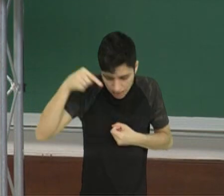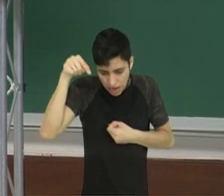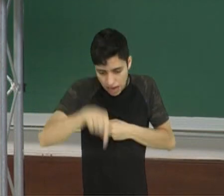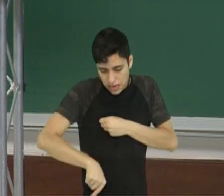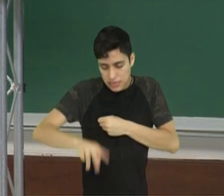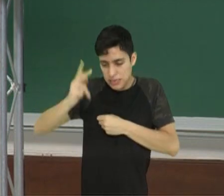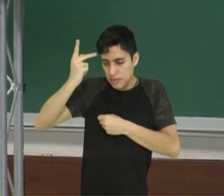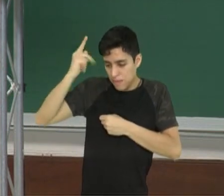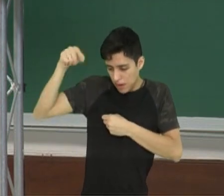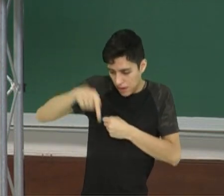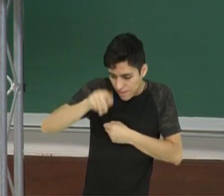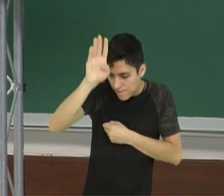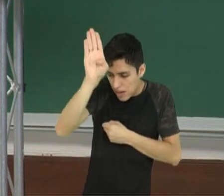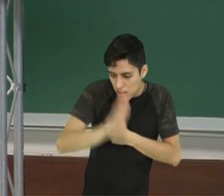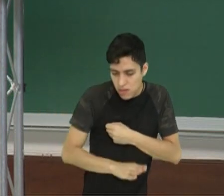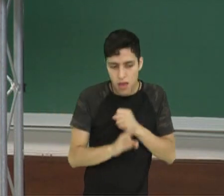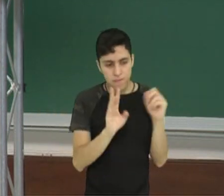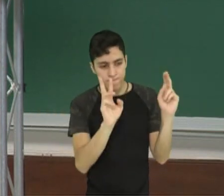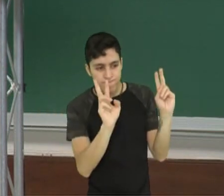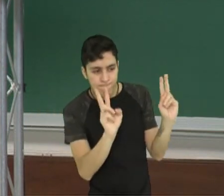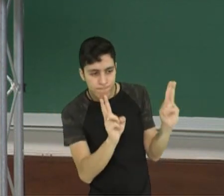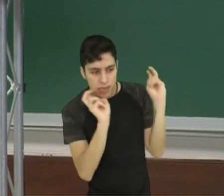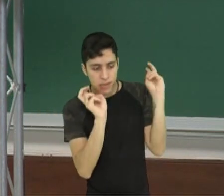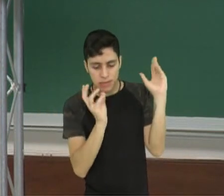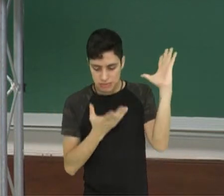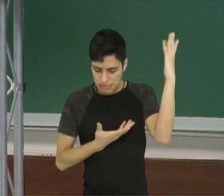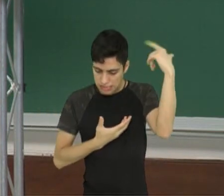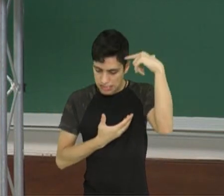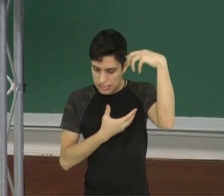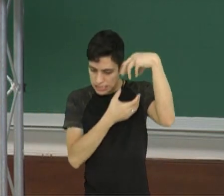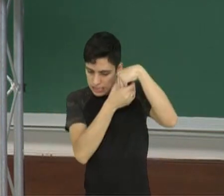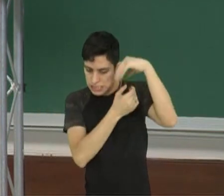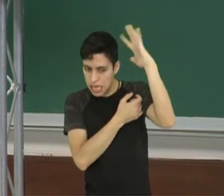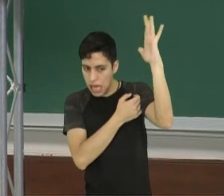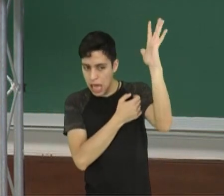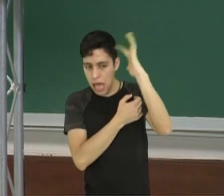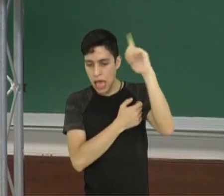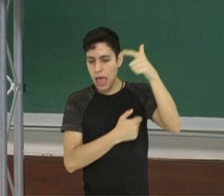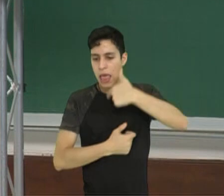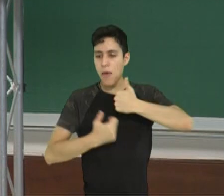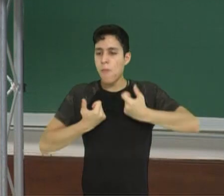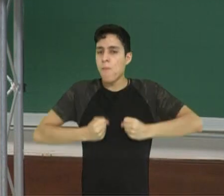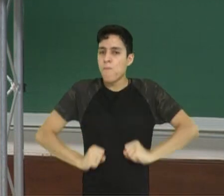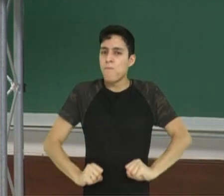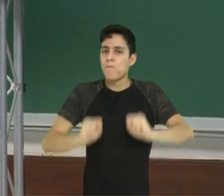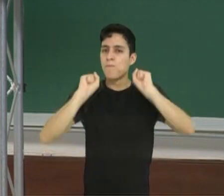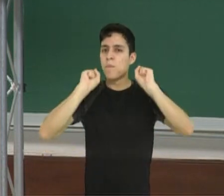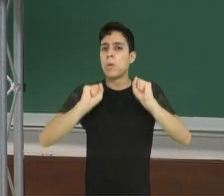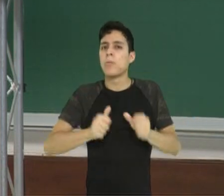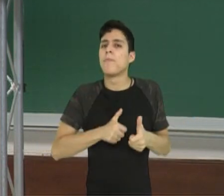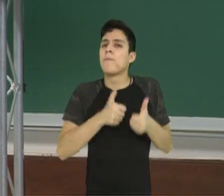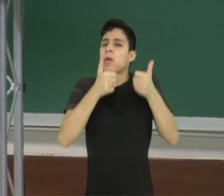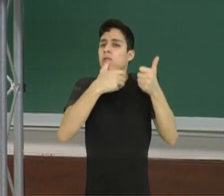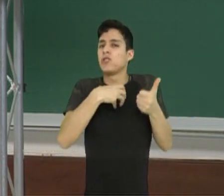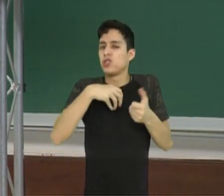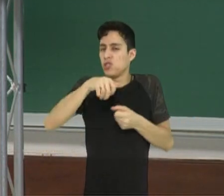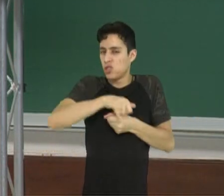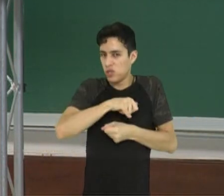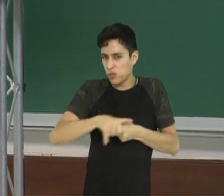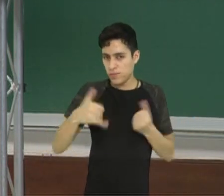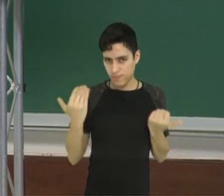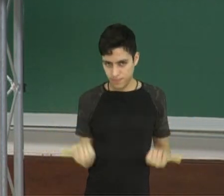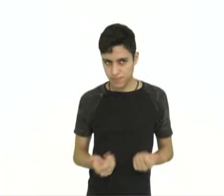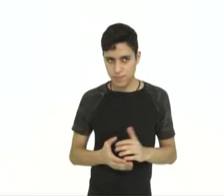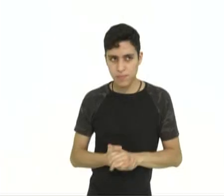com o seu país, percebam o seu local e veja como pode melhorar, pensar como pode melhorar. Então, nessa